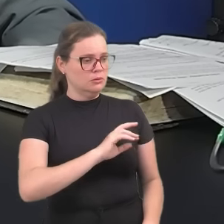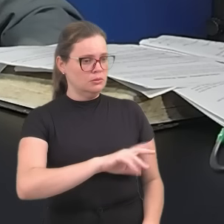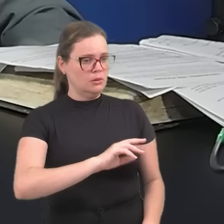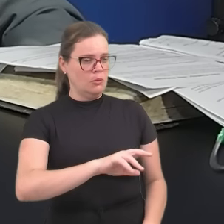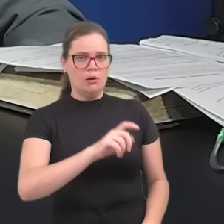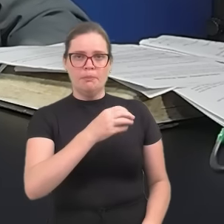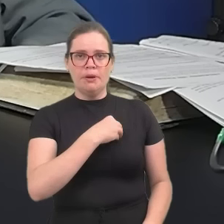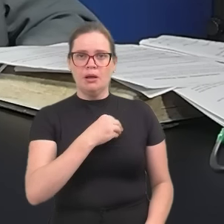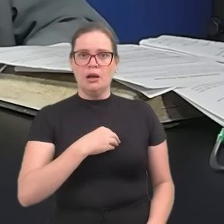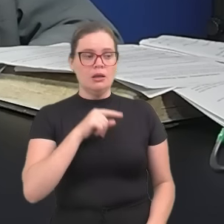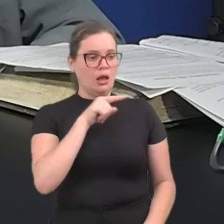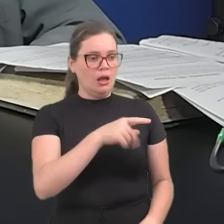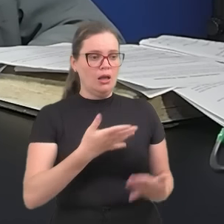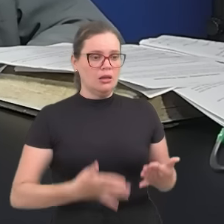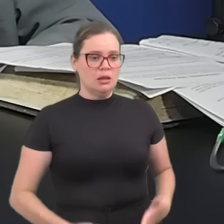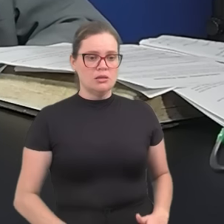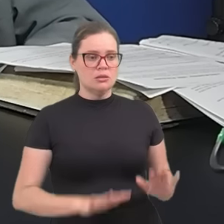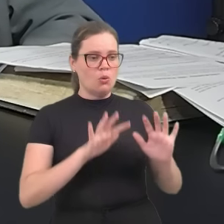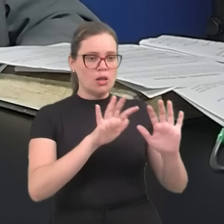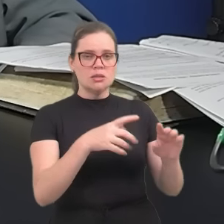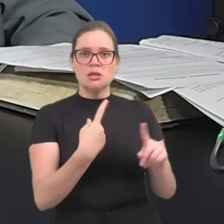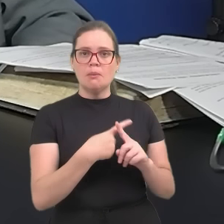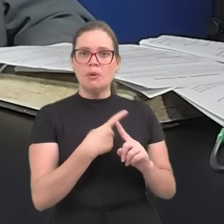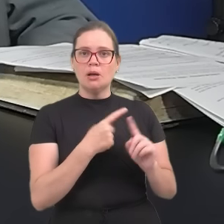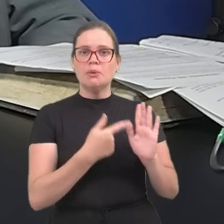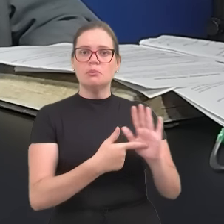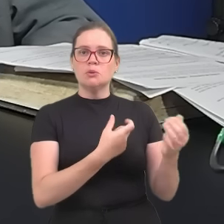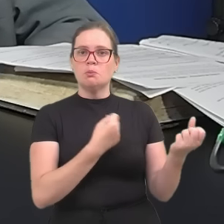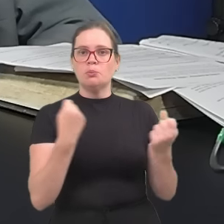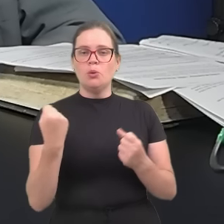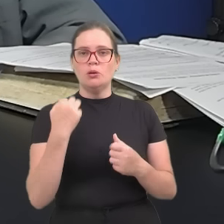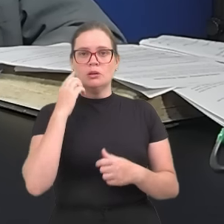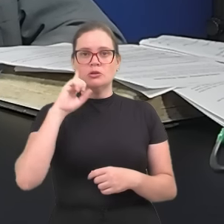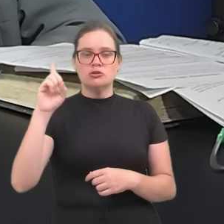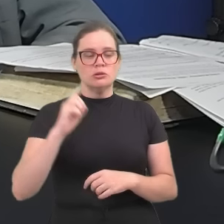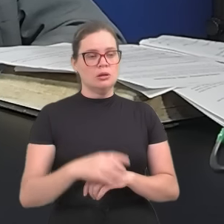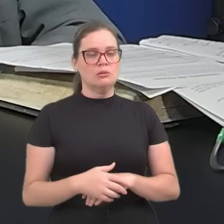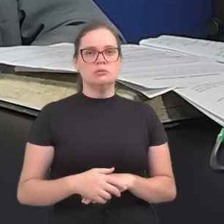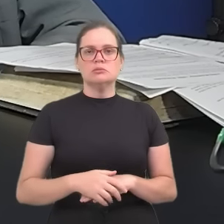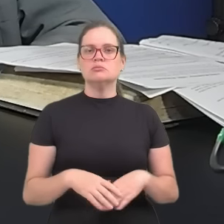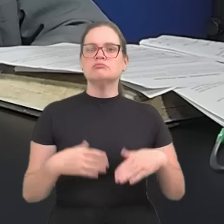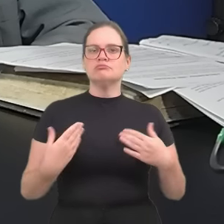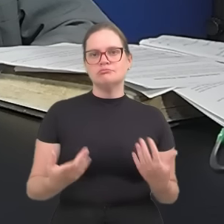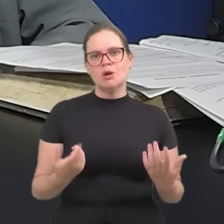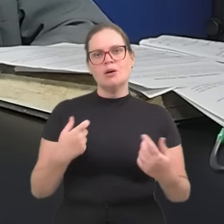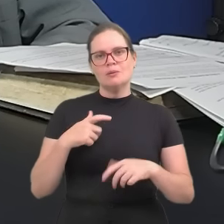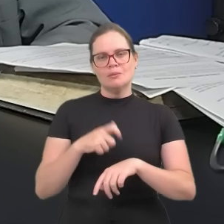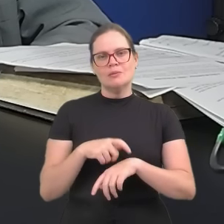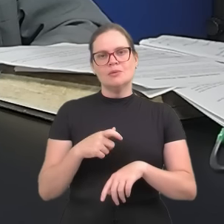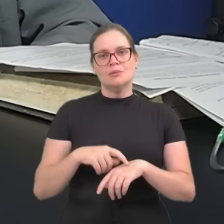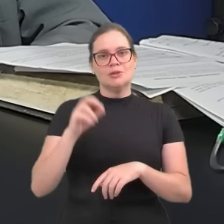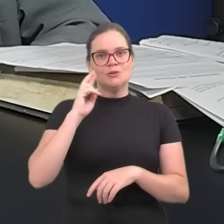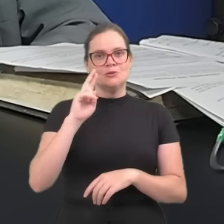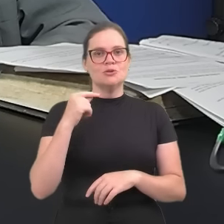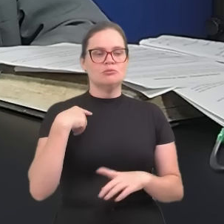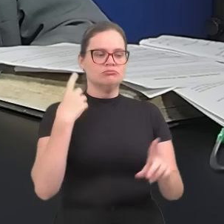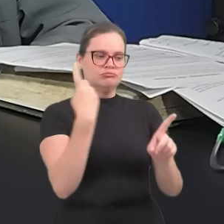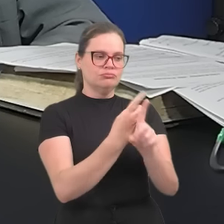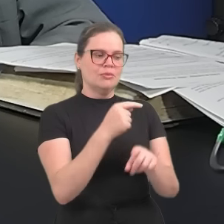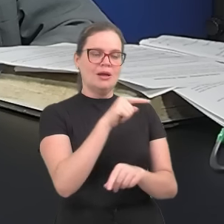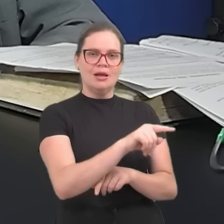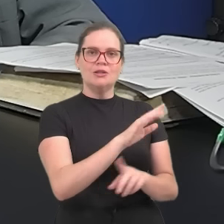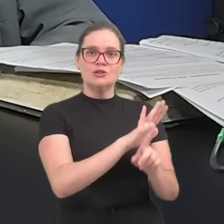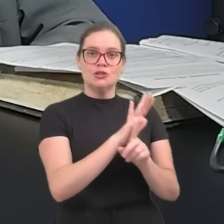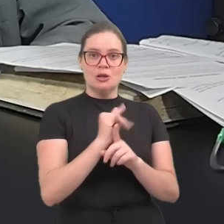na presciência do Pai, agora ele ia fazer um chamado para aquele cego, nesse momento histórico de um Israel